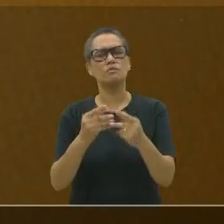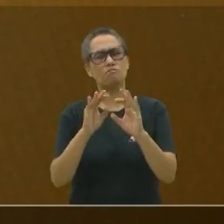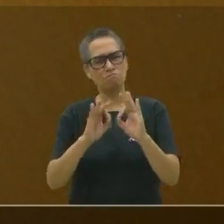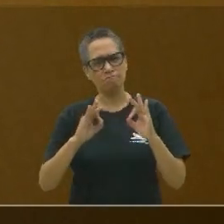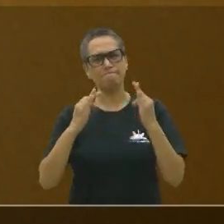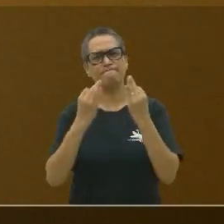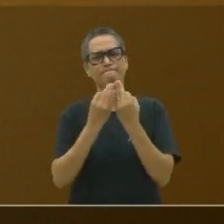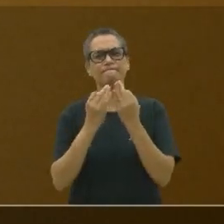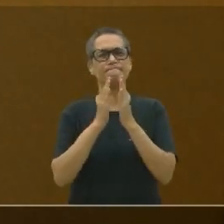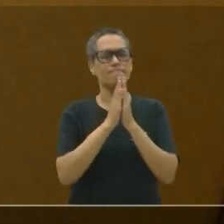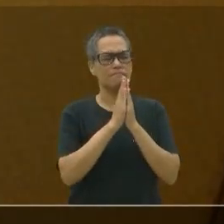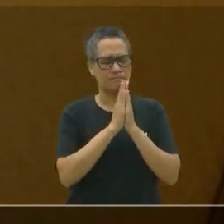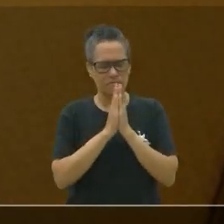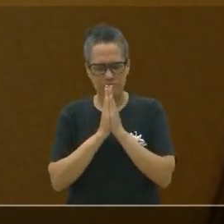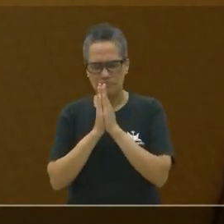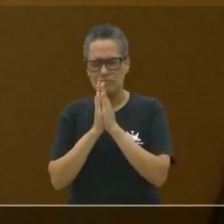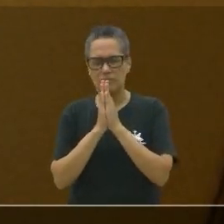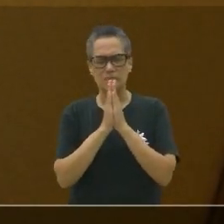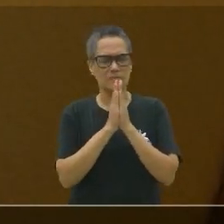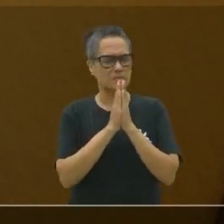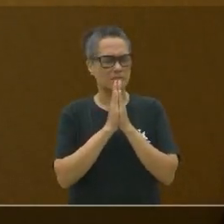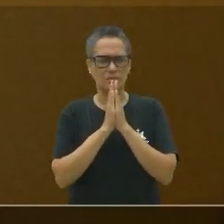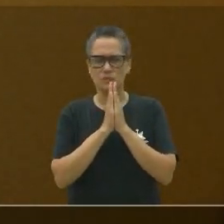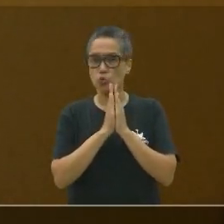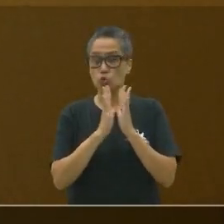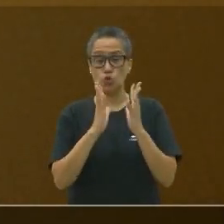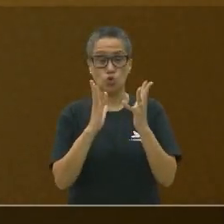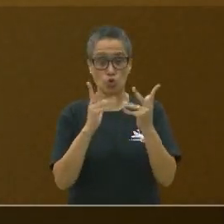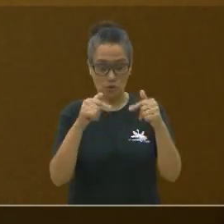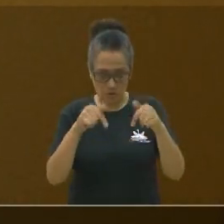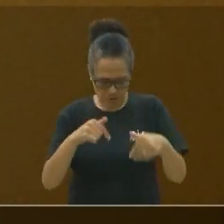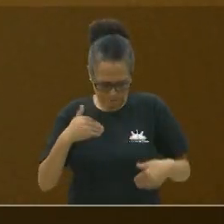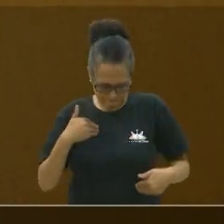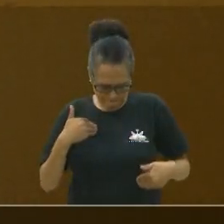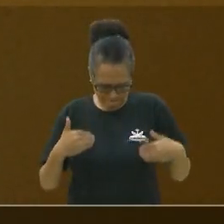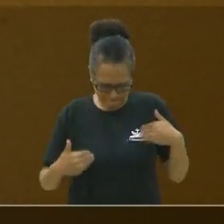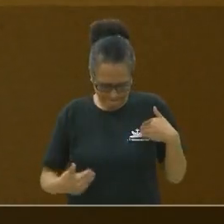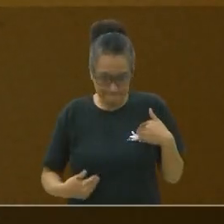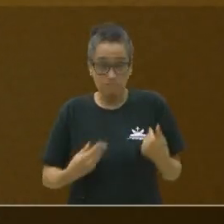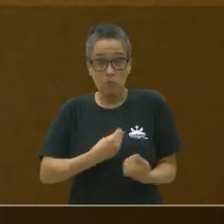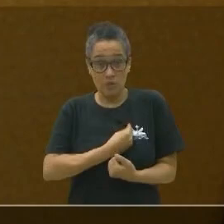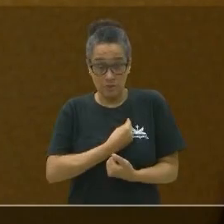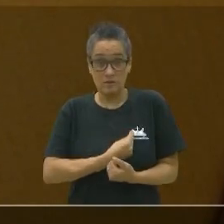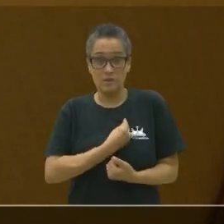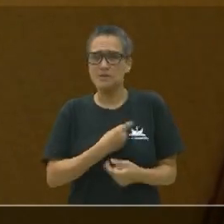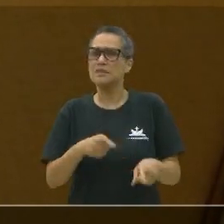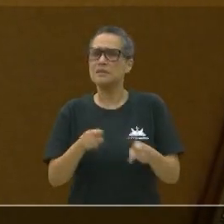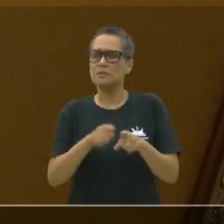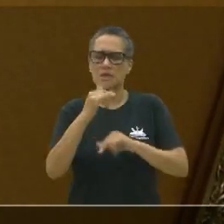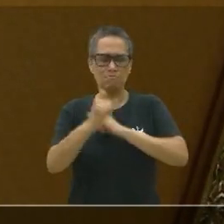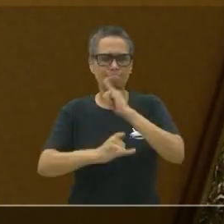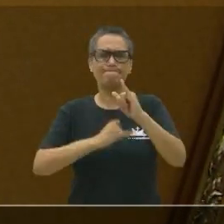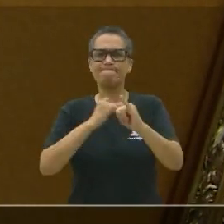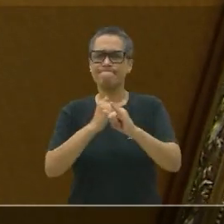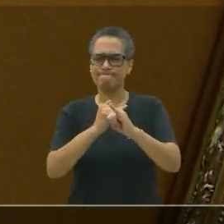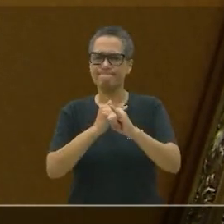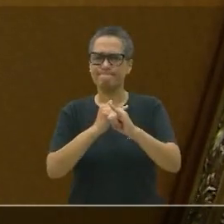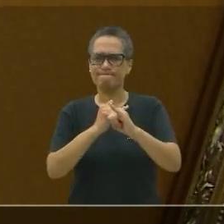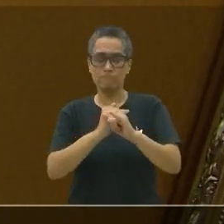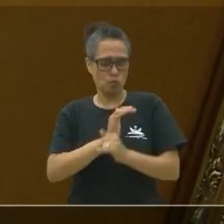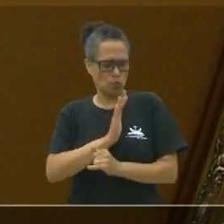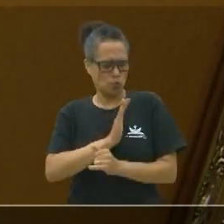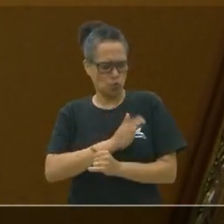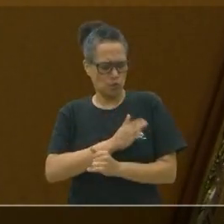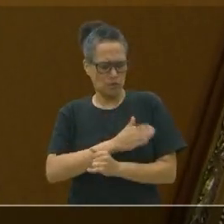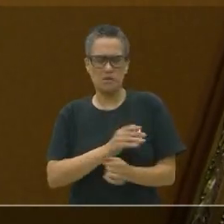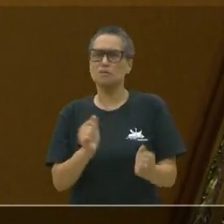de oração, todos os que estão aqui fisicamente, os que estão de forma online, com o seu coração em